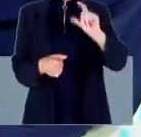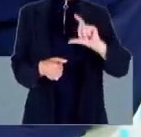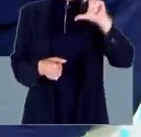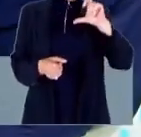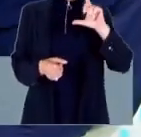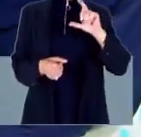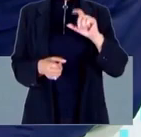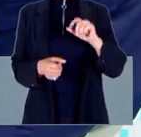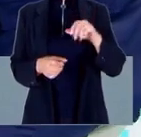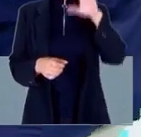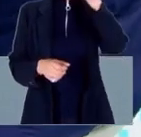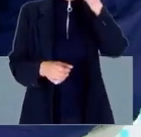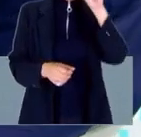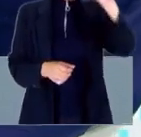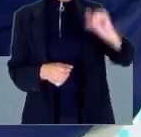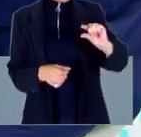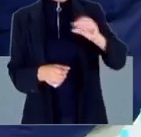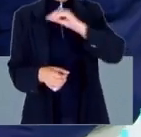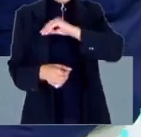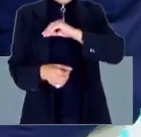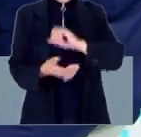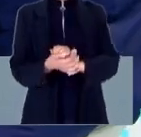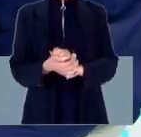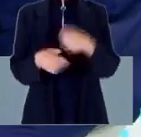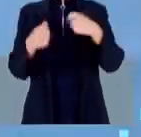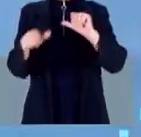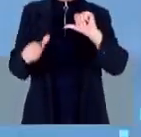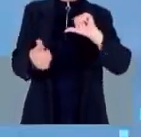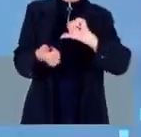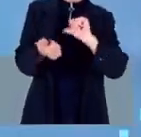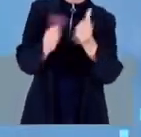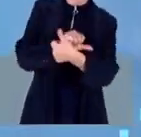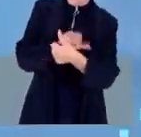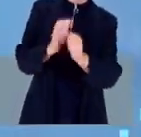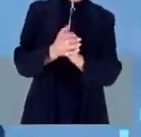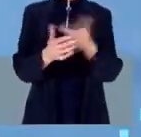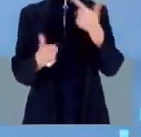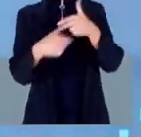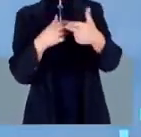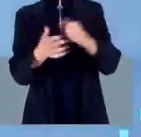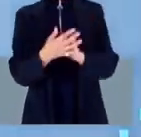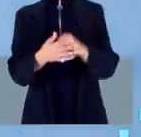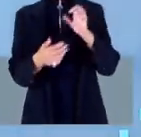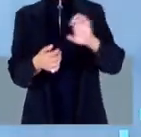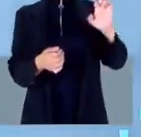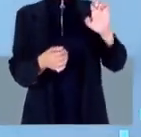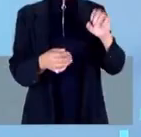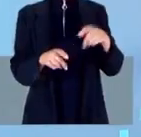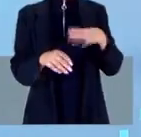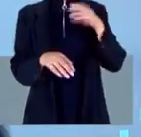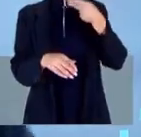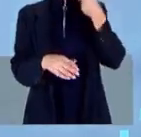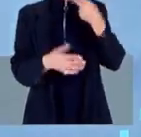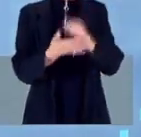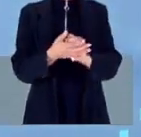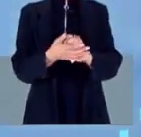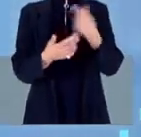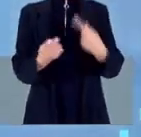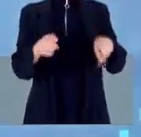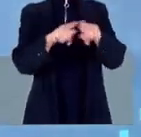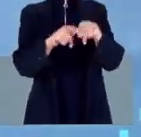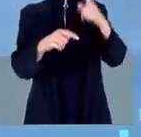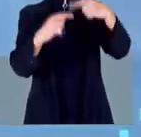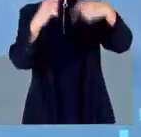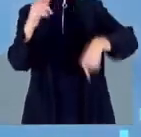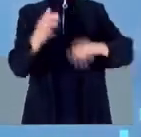essa cultura teria diminuir e tem uma questão também ratinho que a gente tem que parar que a esquerda lamentavelmente fala que é parceiro e não é